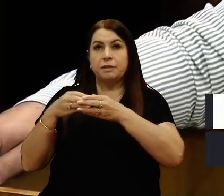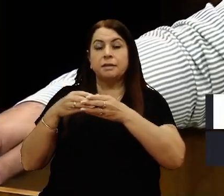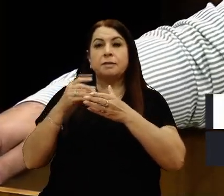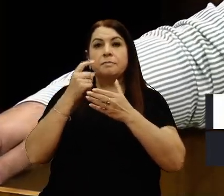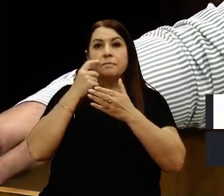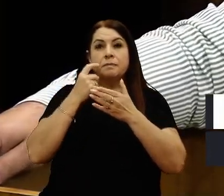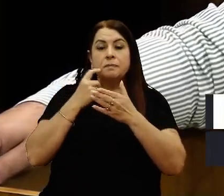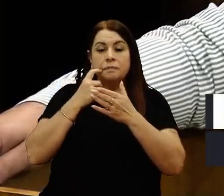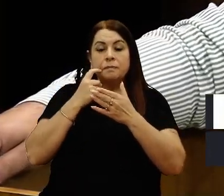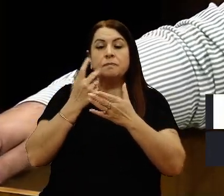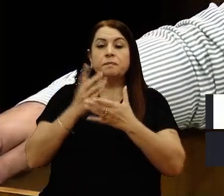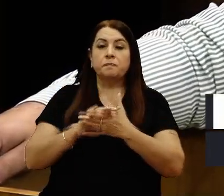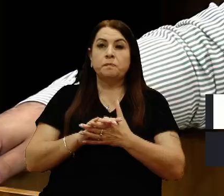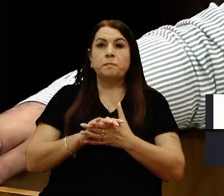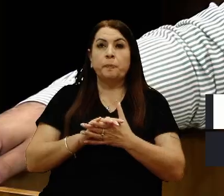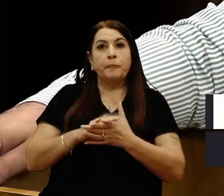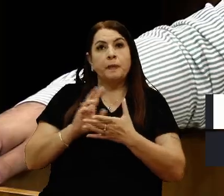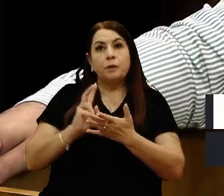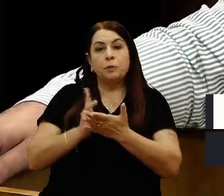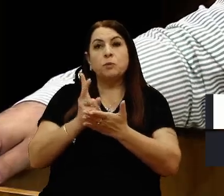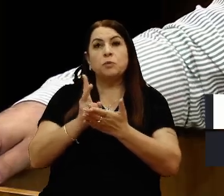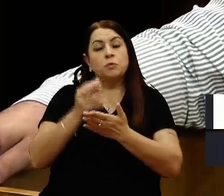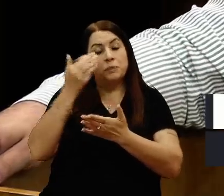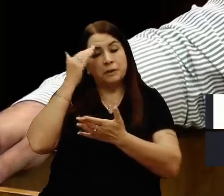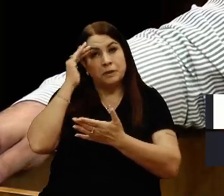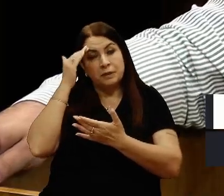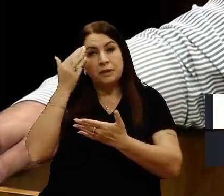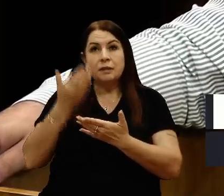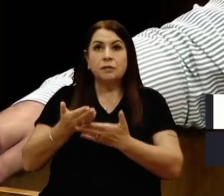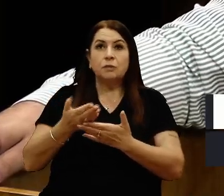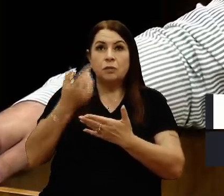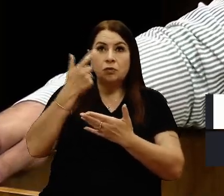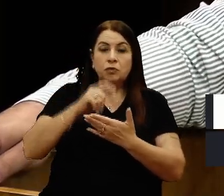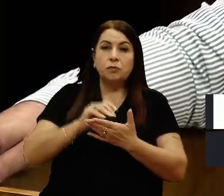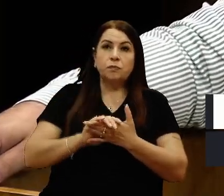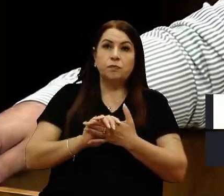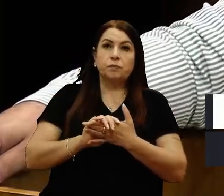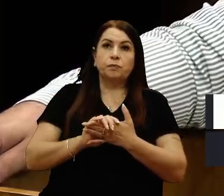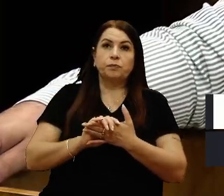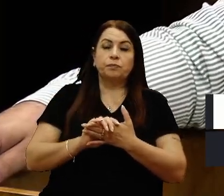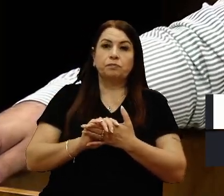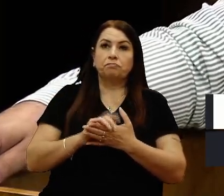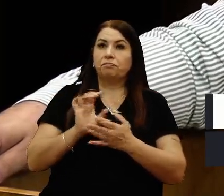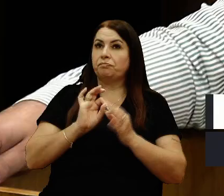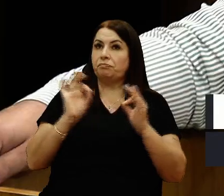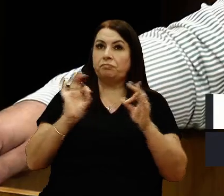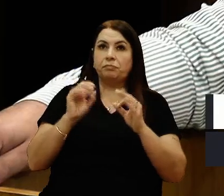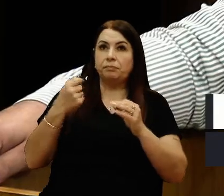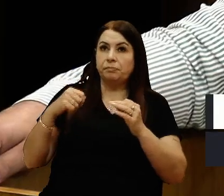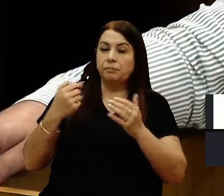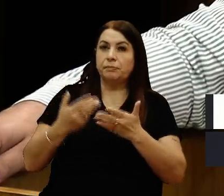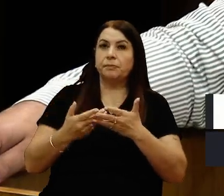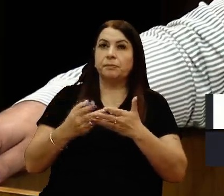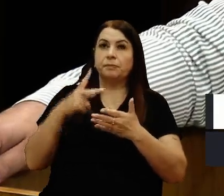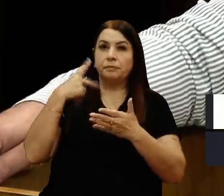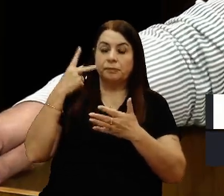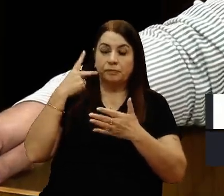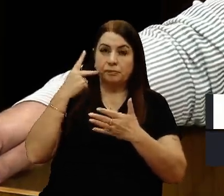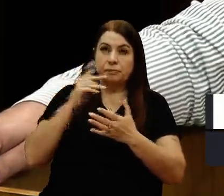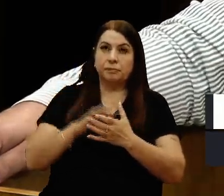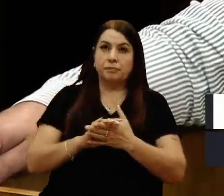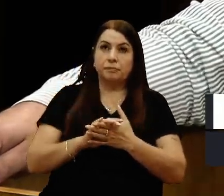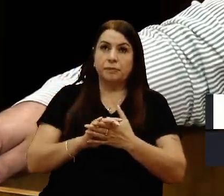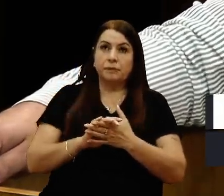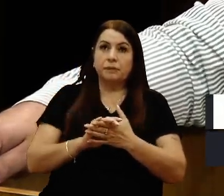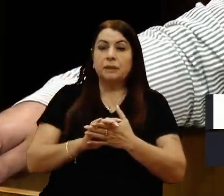Petrini, e eu sigo entendendo e achando que não há nada mais necessário na política e